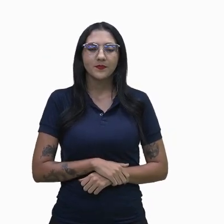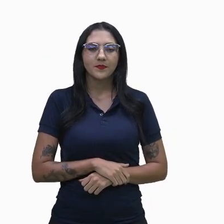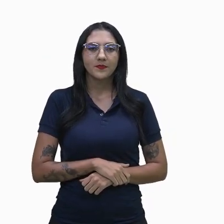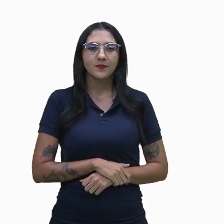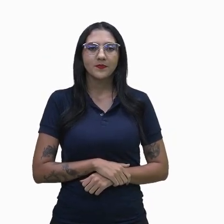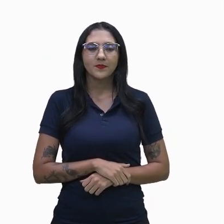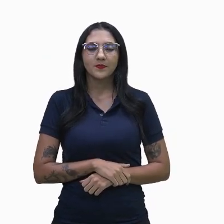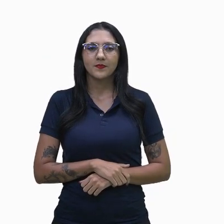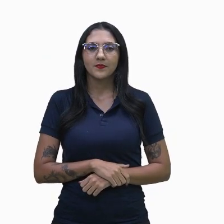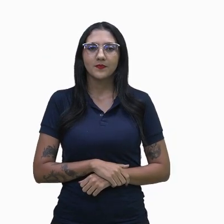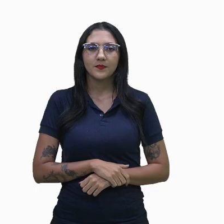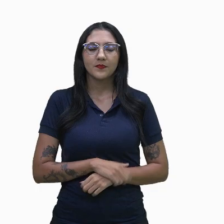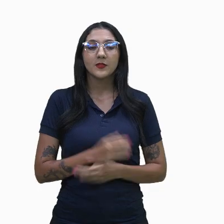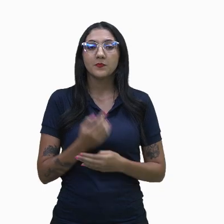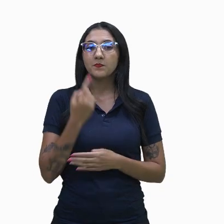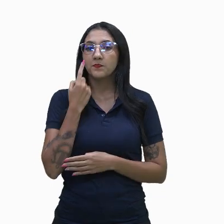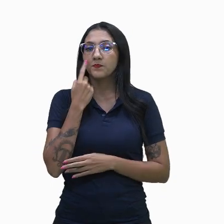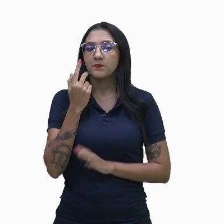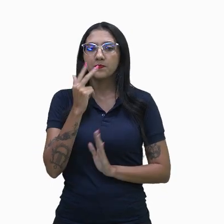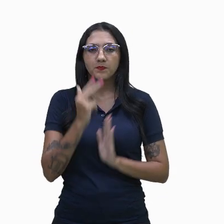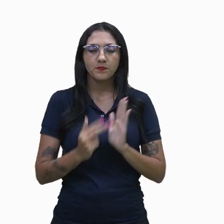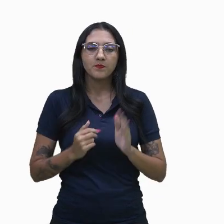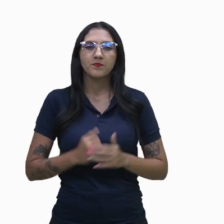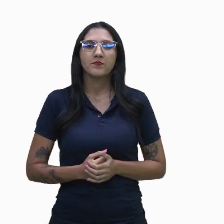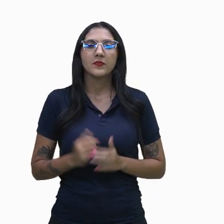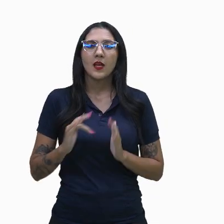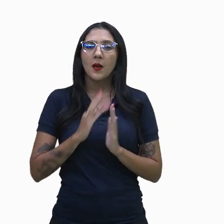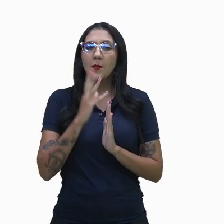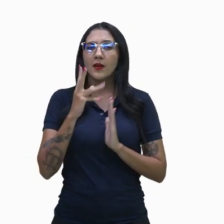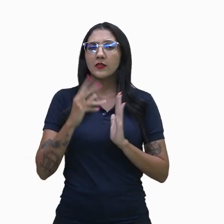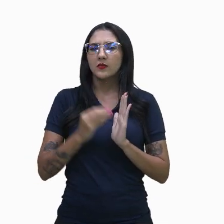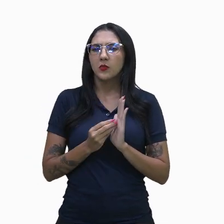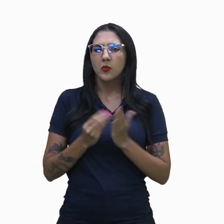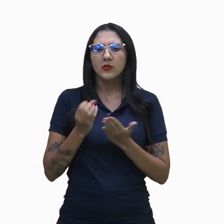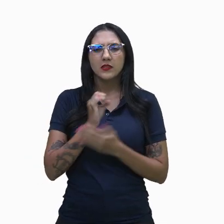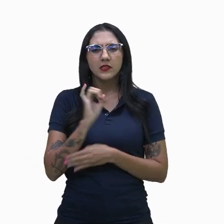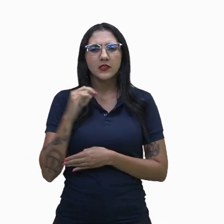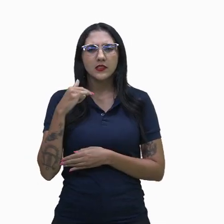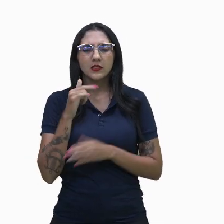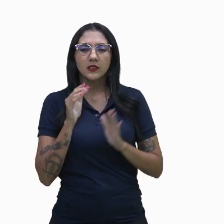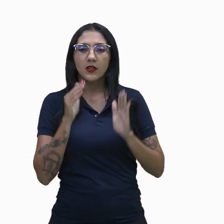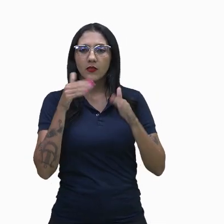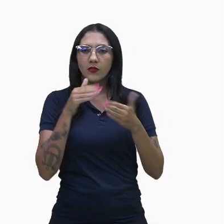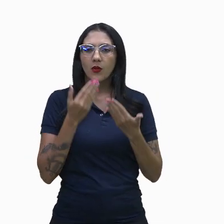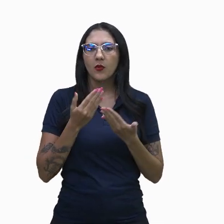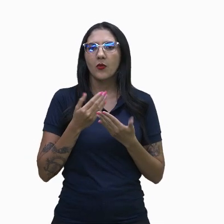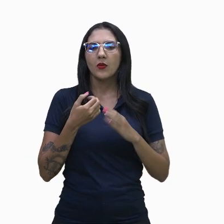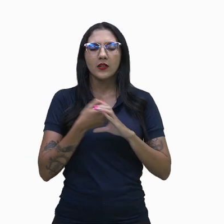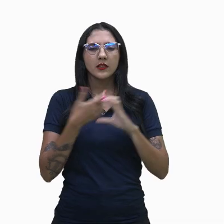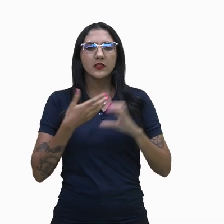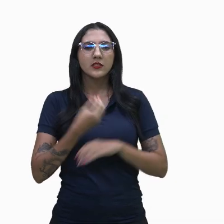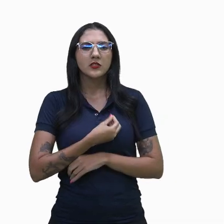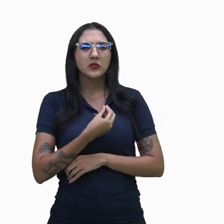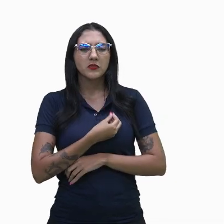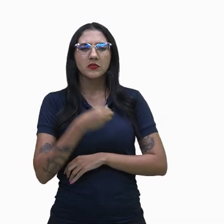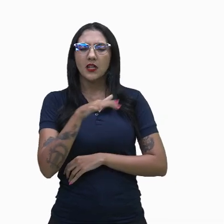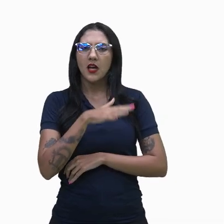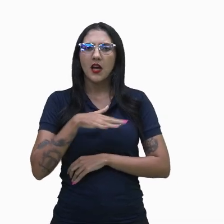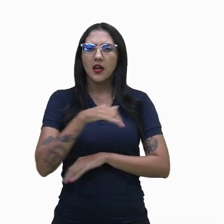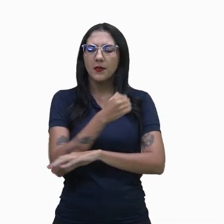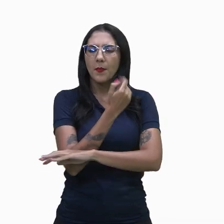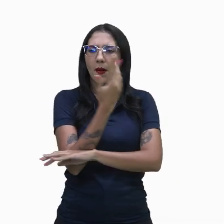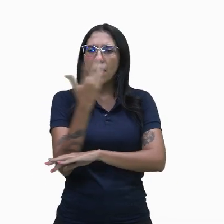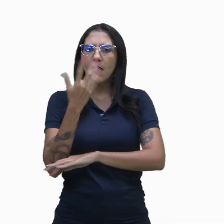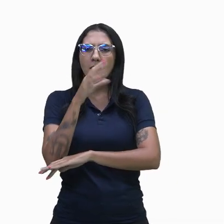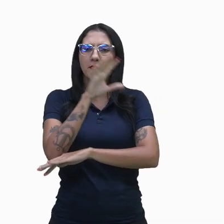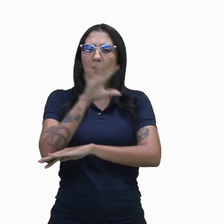E aí nós temos, né, a Amazônia, se a gente for falar sobre essa questão dos biomas, né, quando nós falamos dos